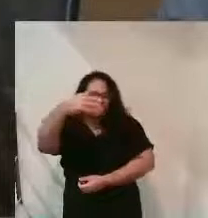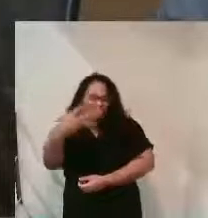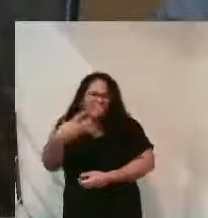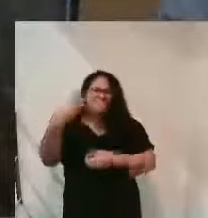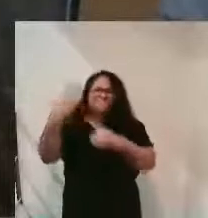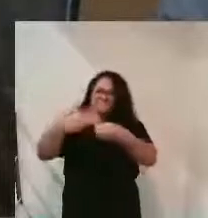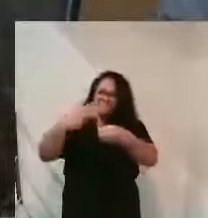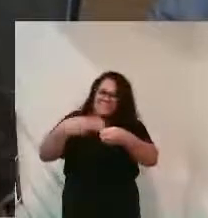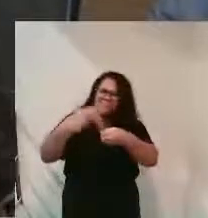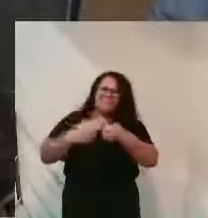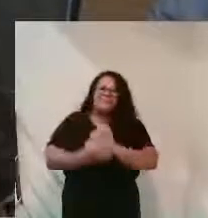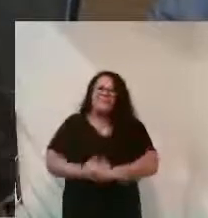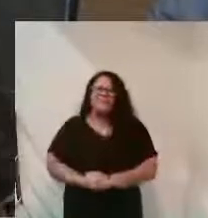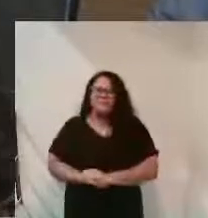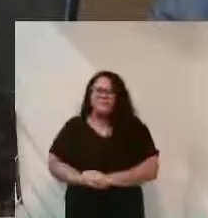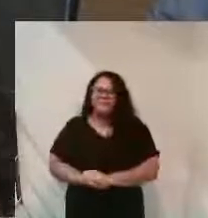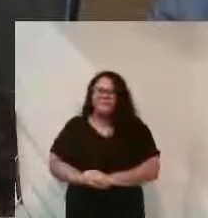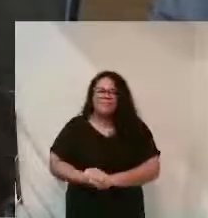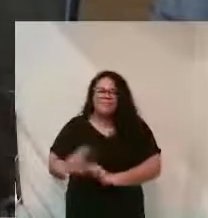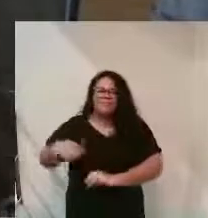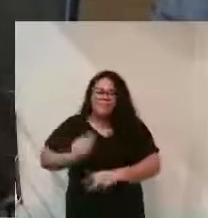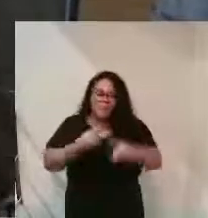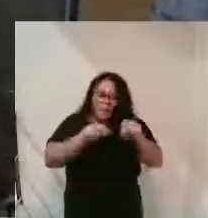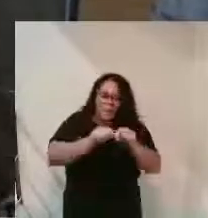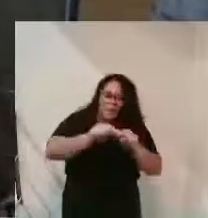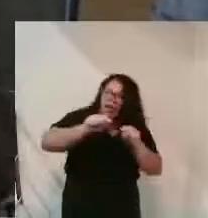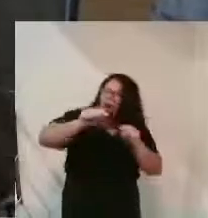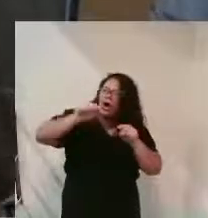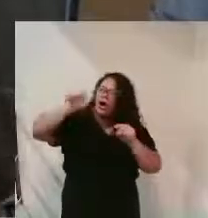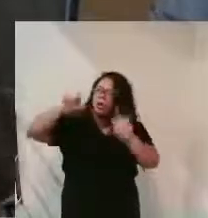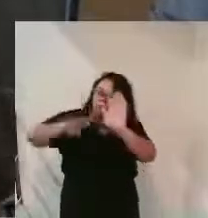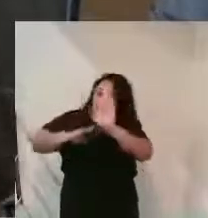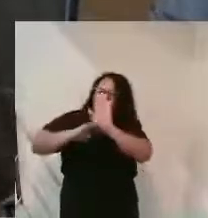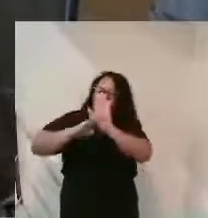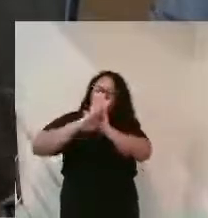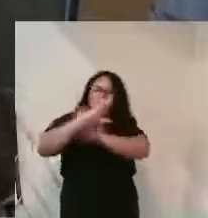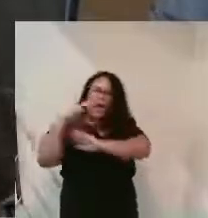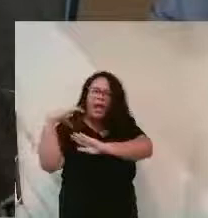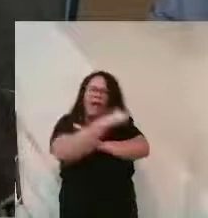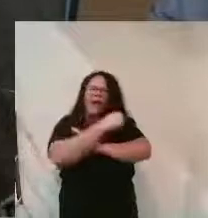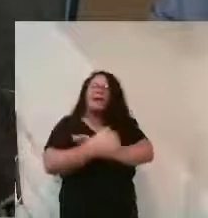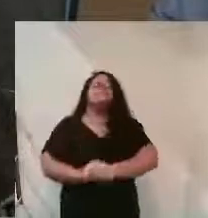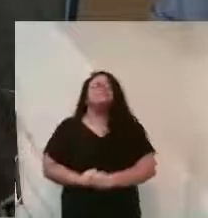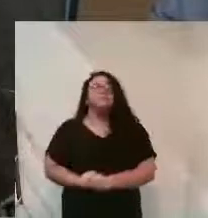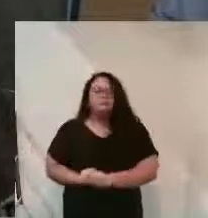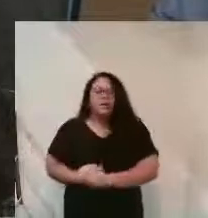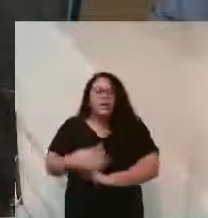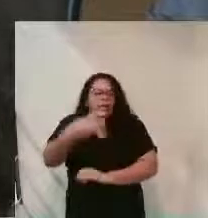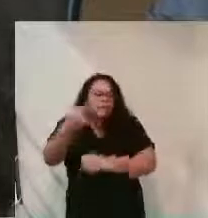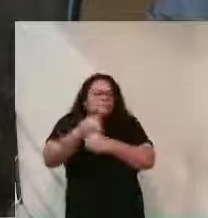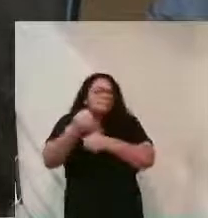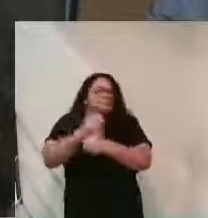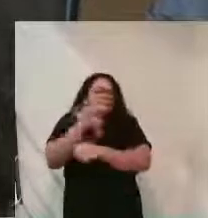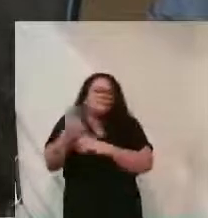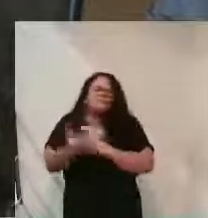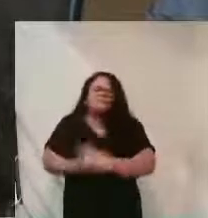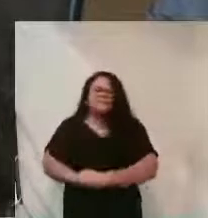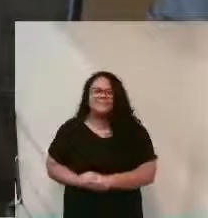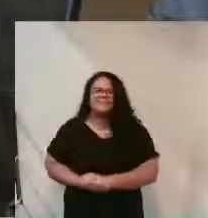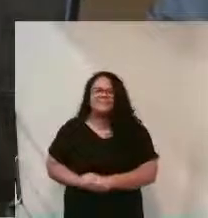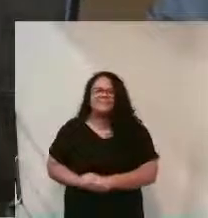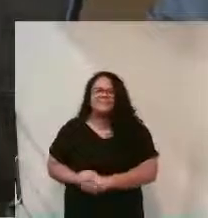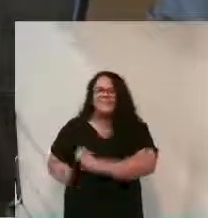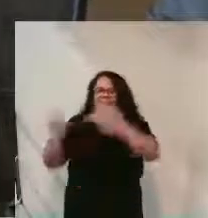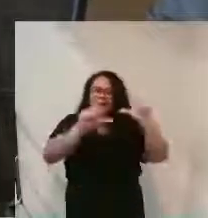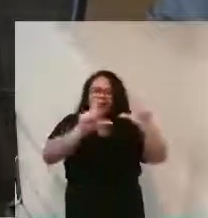dessa subida rápida desde dezembro de 2019 até o presente momento. Aqui também outro quadro bem importante